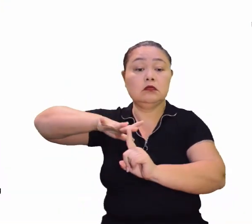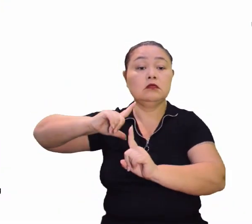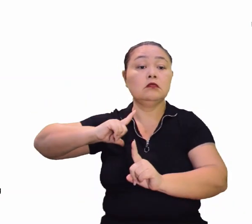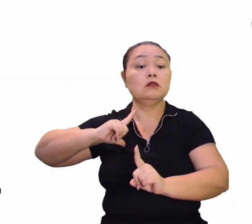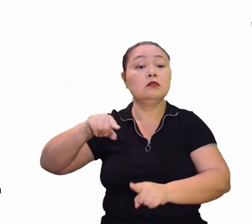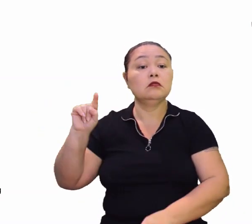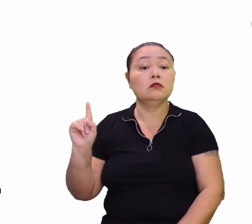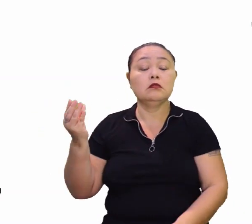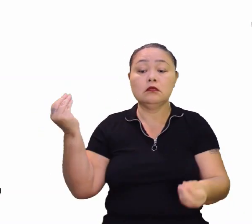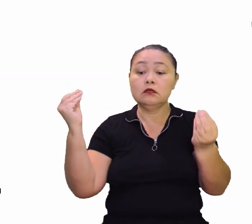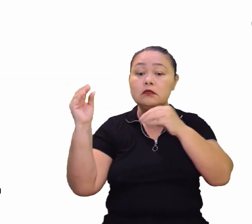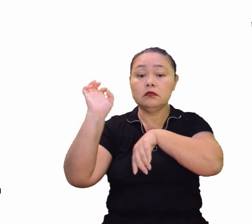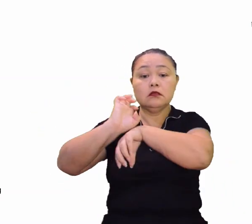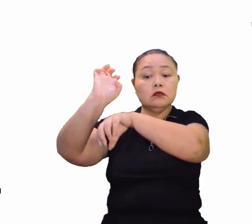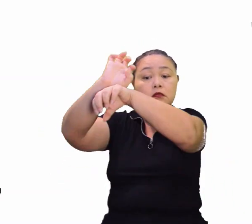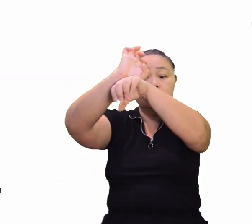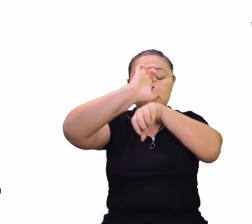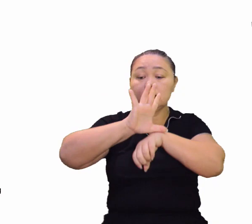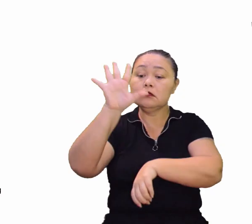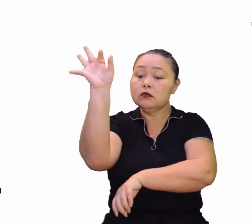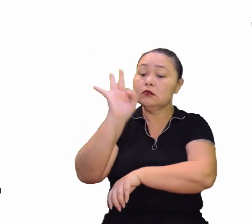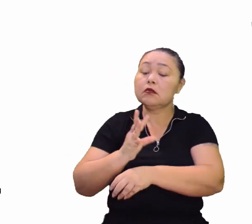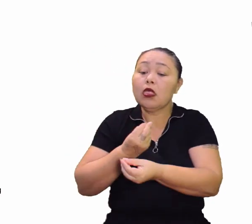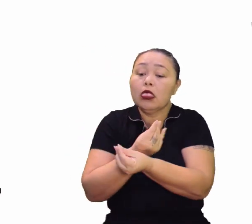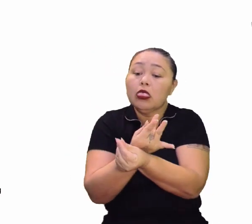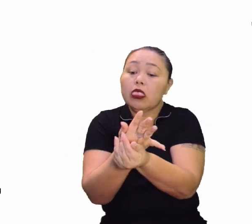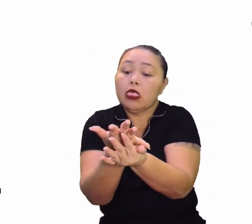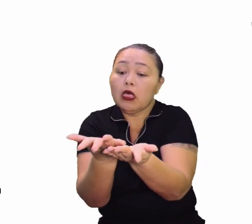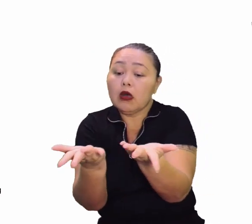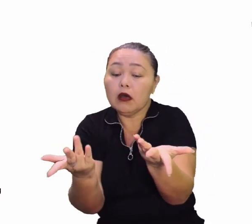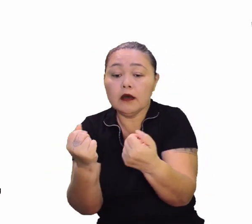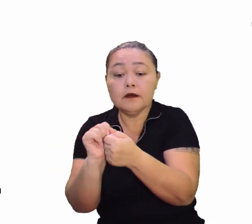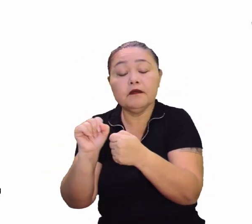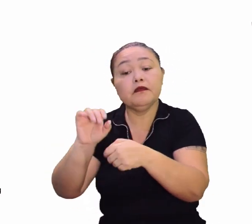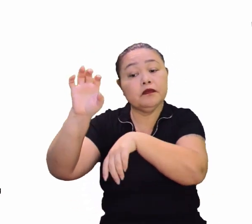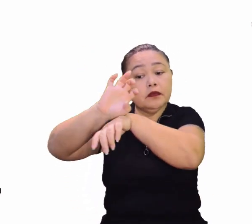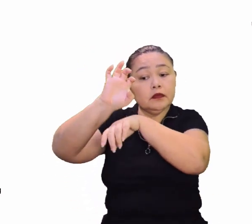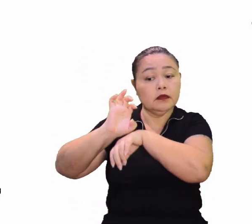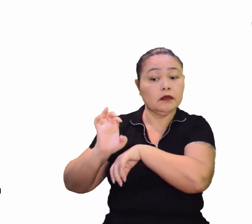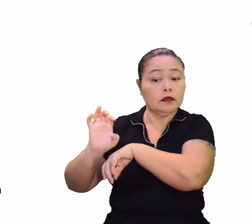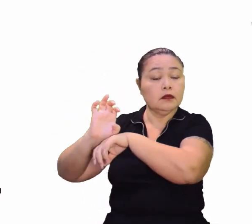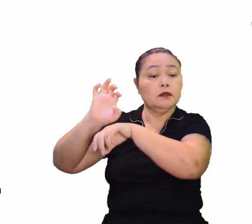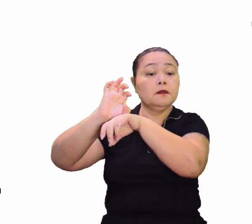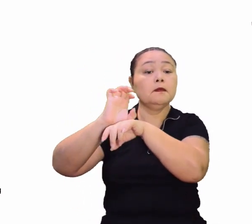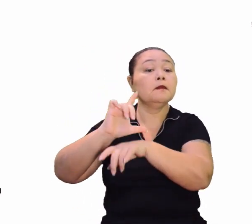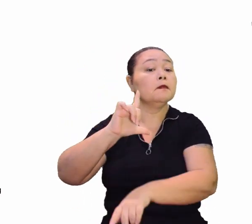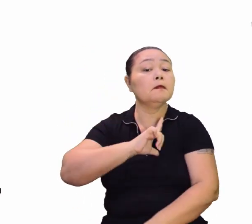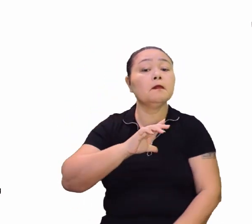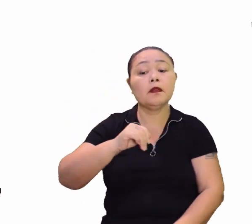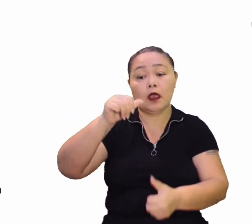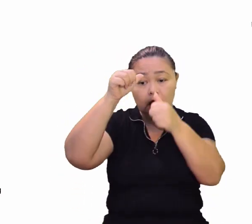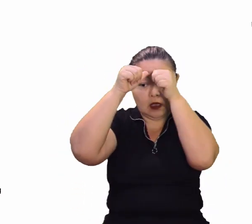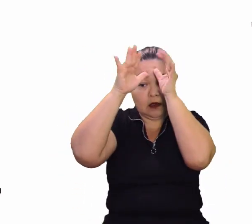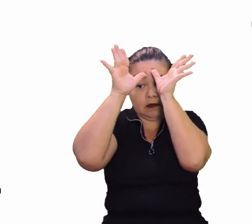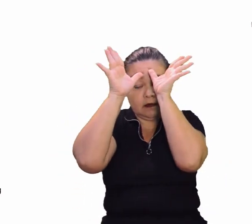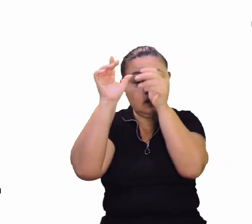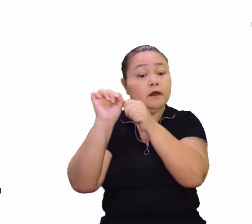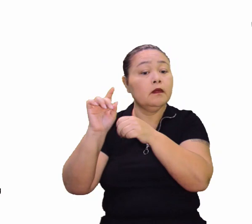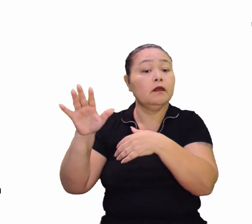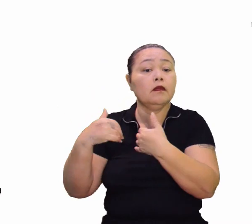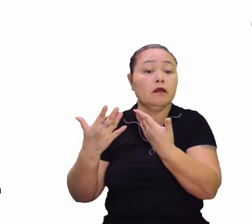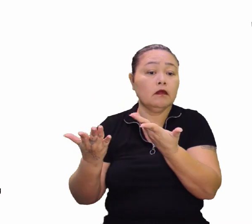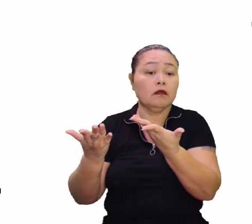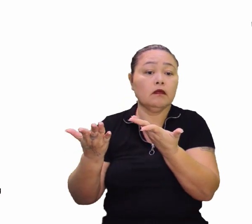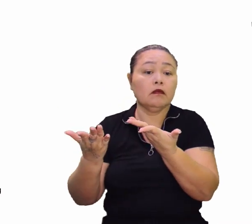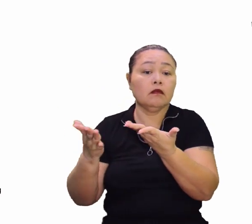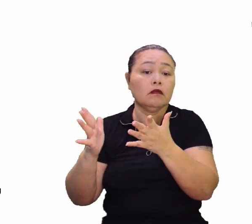Nós temos aqui os estados, percentual de desperdício de água tratada por estado. Então, Acre, desperdício de água